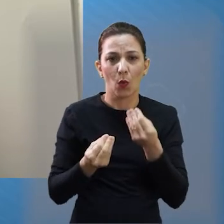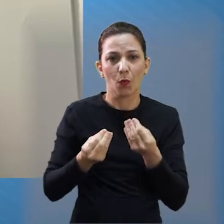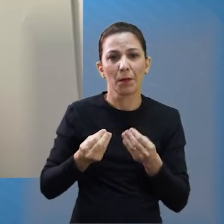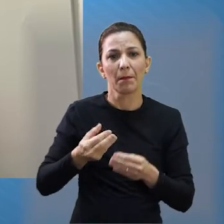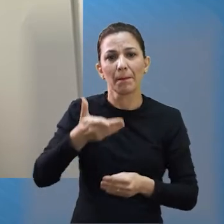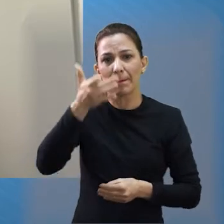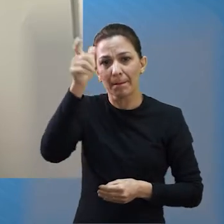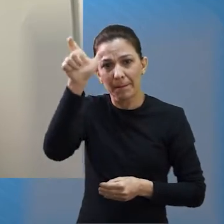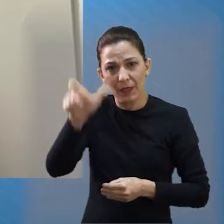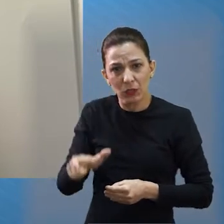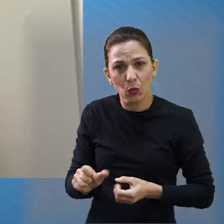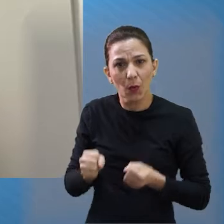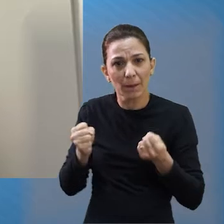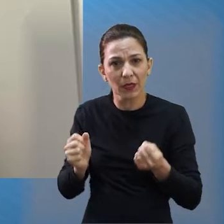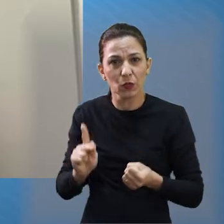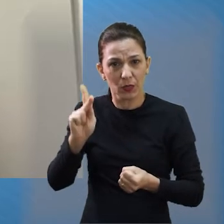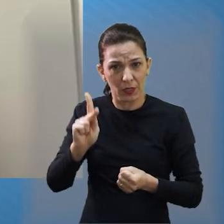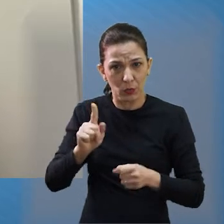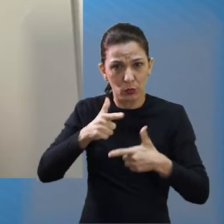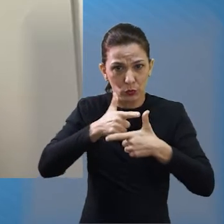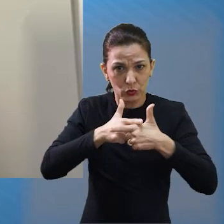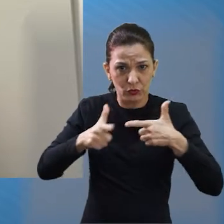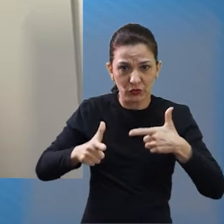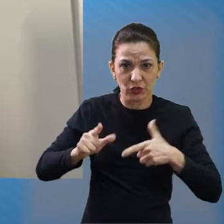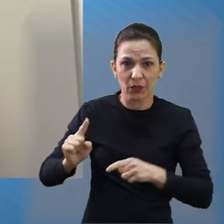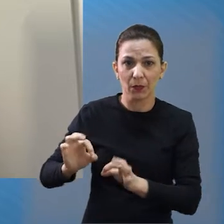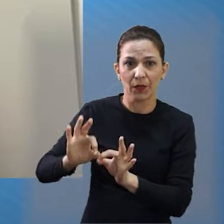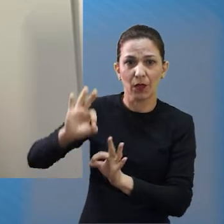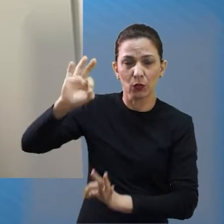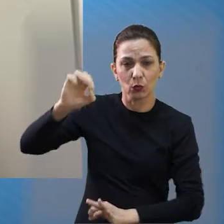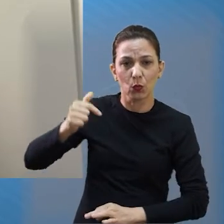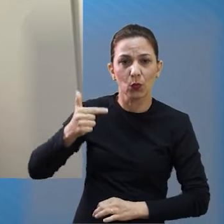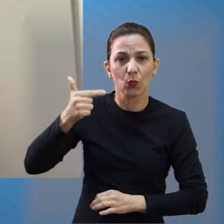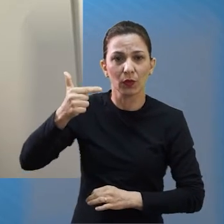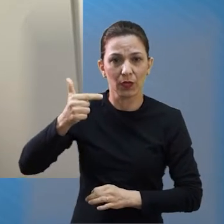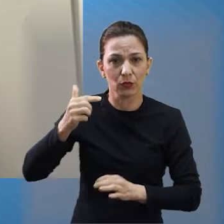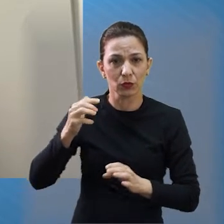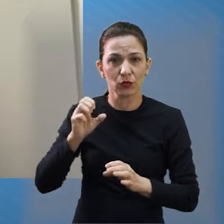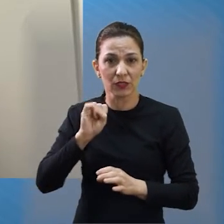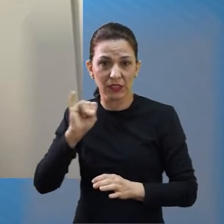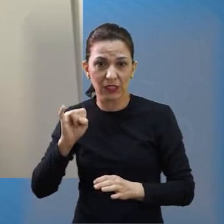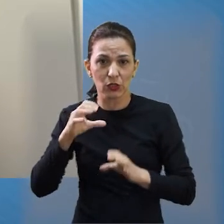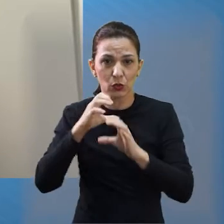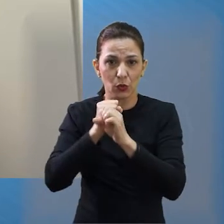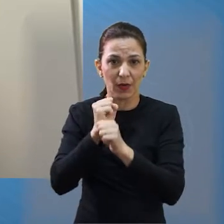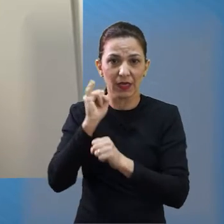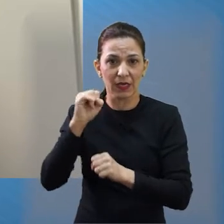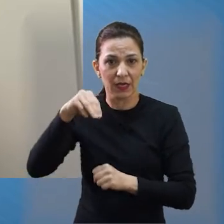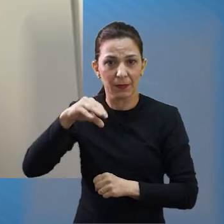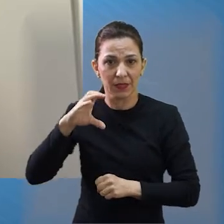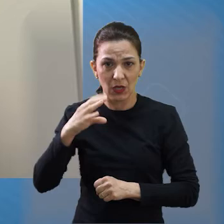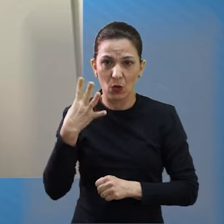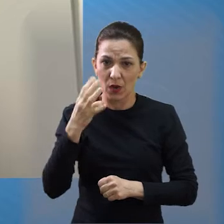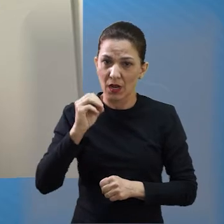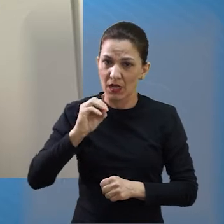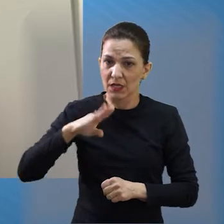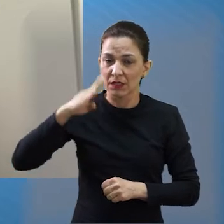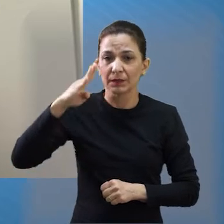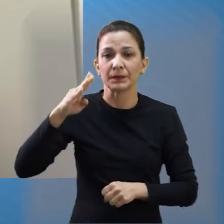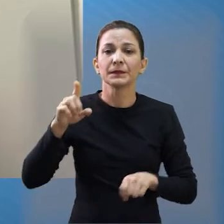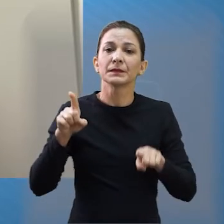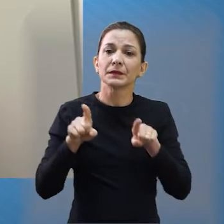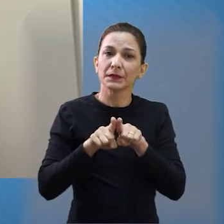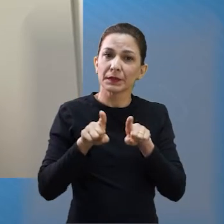né, o IMC. Você faz o IMC como? Pega o peso da pessoa, divide por altura ao quadrado. Se esse IMC der acima